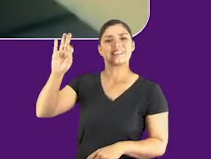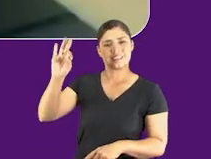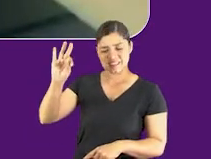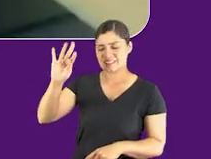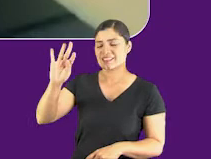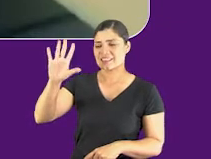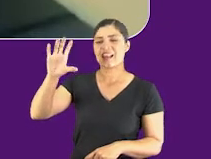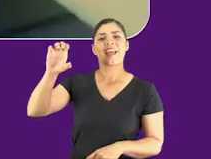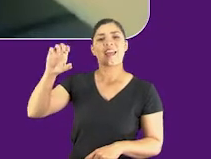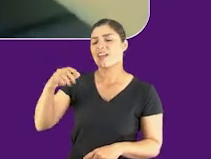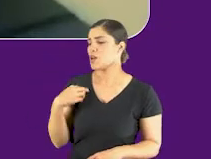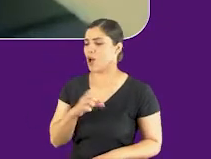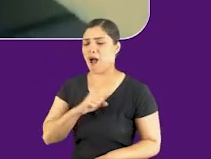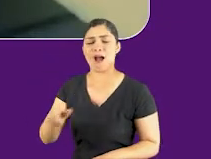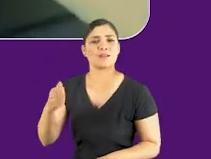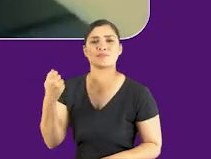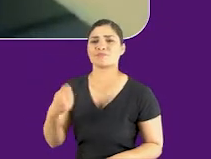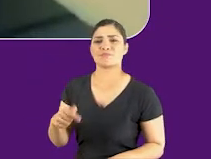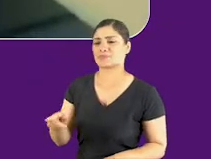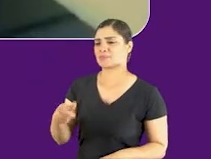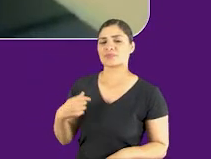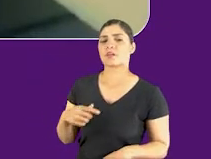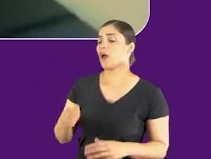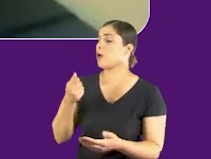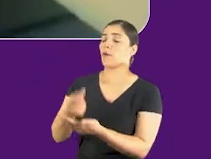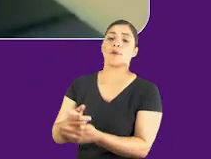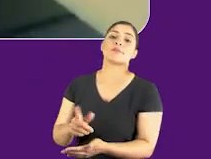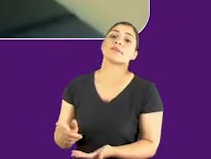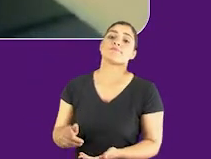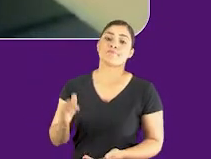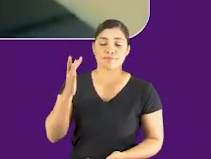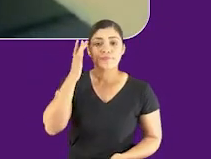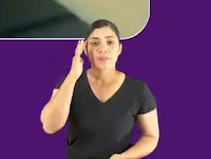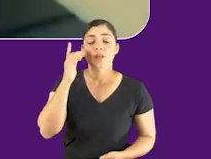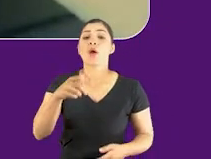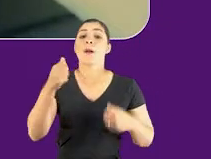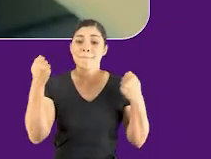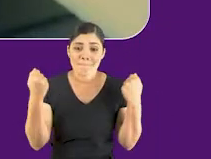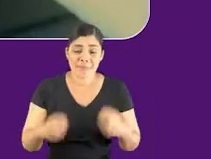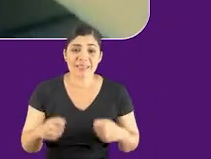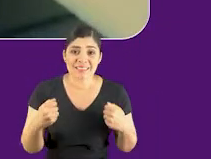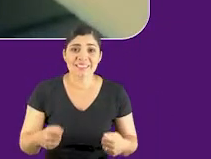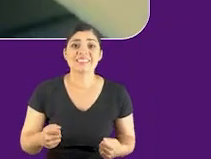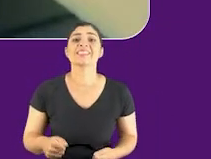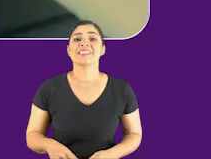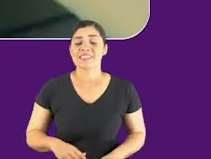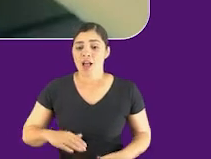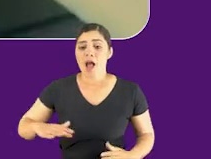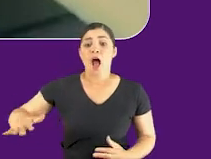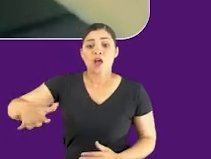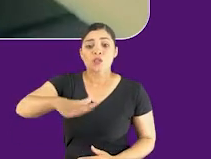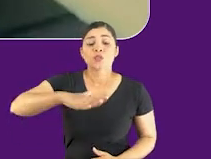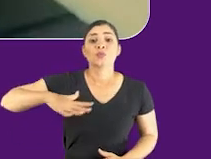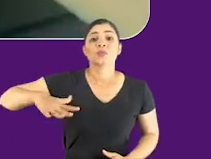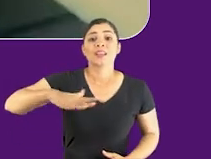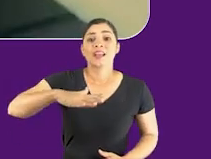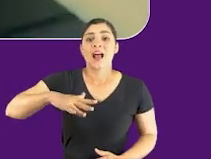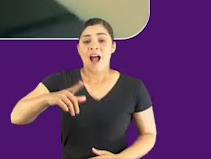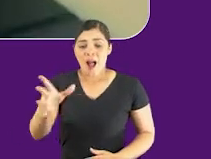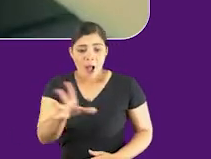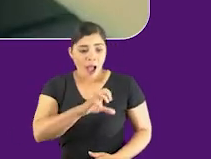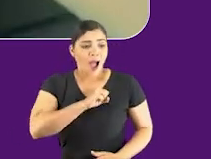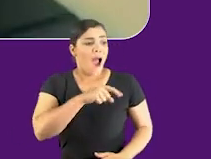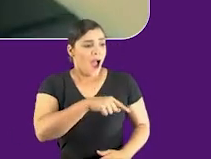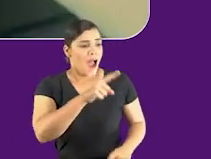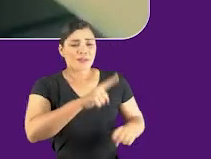democracia muito grande no qual você tem que estar constantemente encantando os teus consumidores e